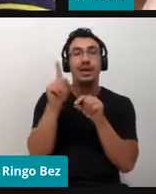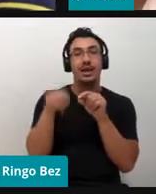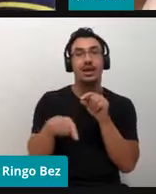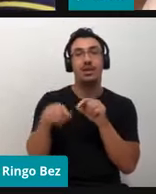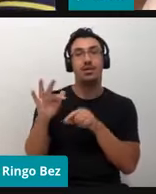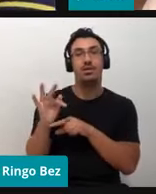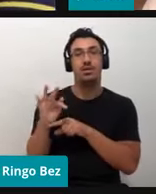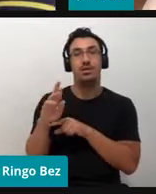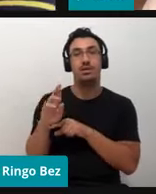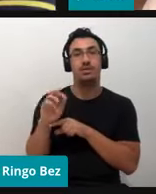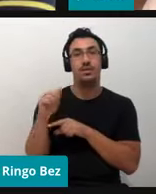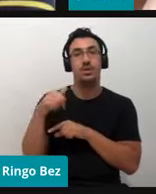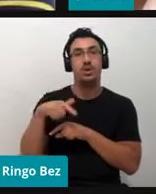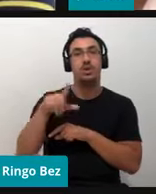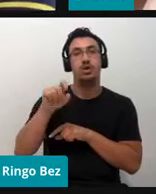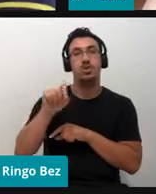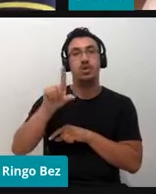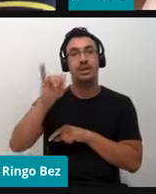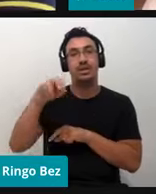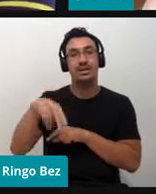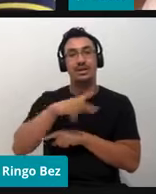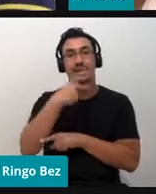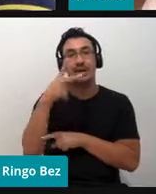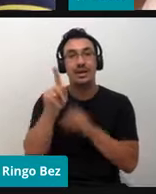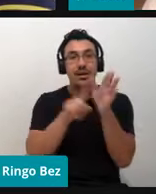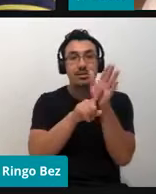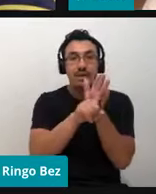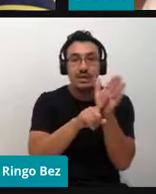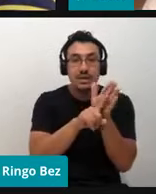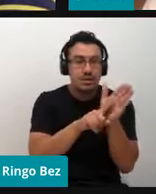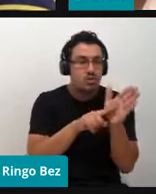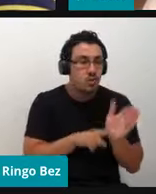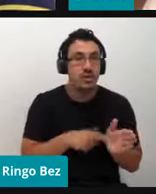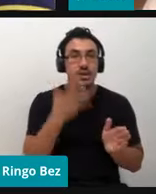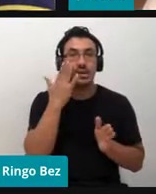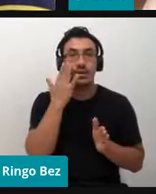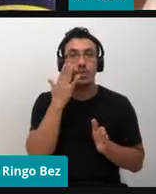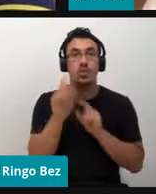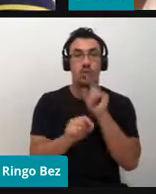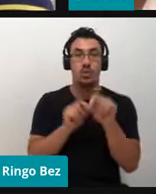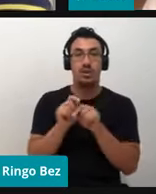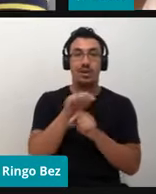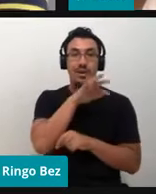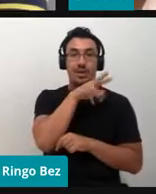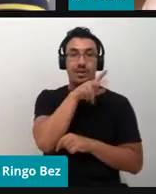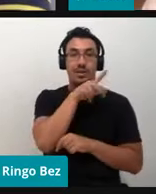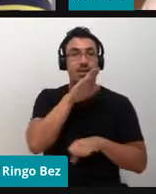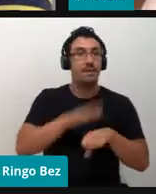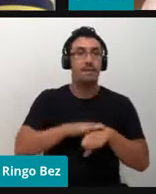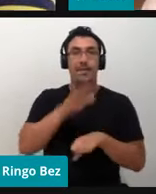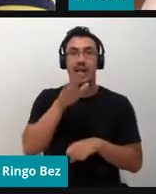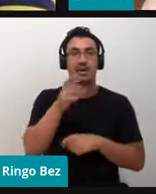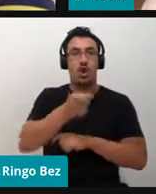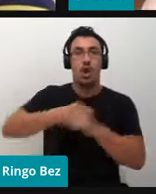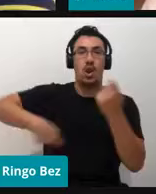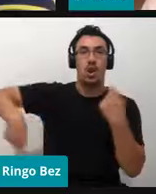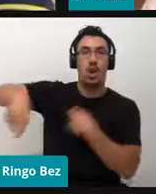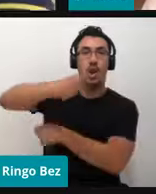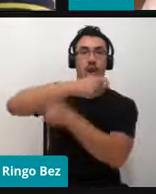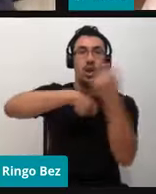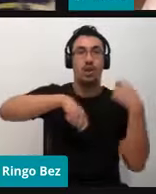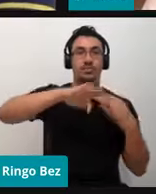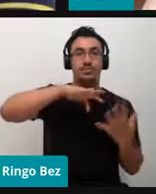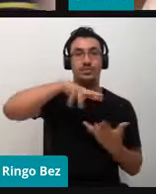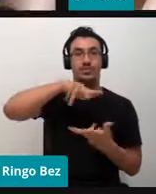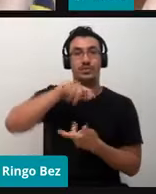faltam muitas pesquisas, mas ele está sendo indicado porque é um dos animais mais traficados do planeta.